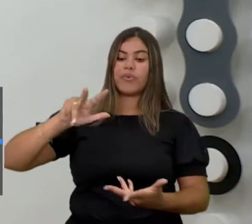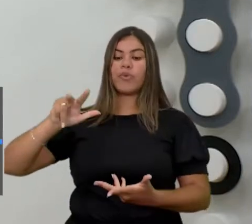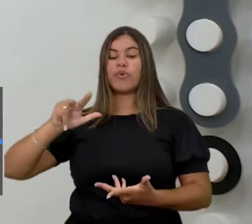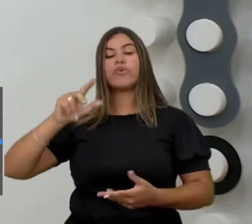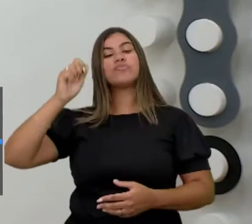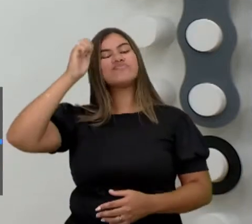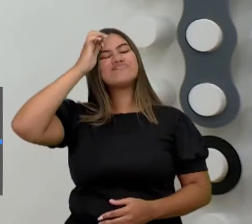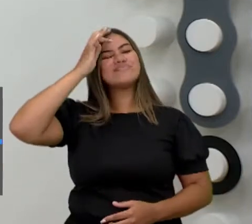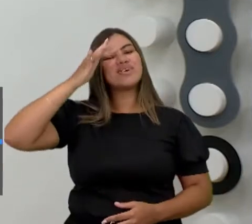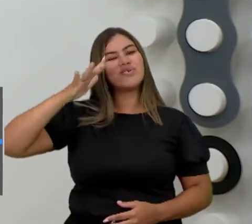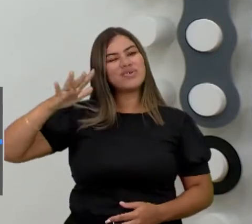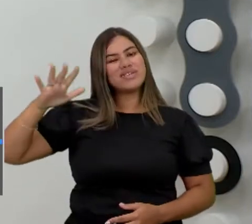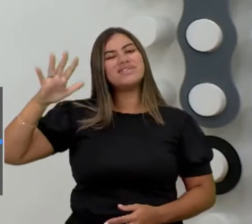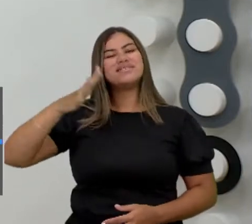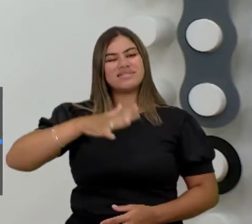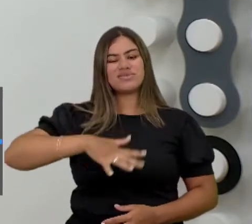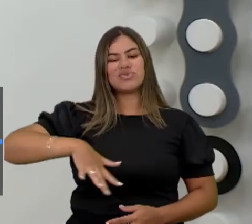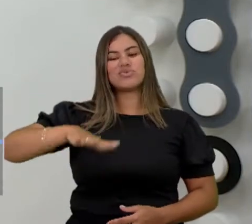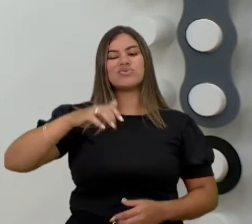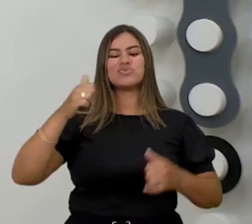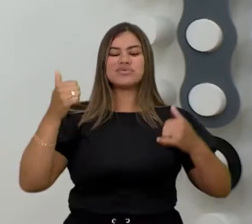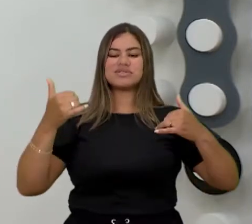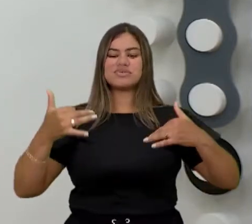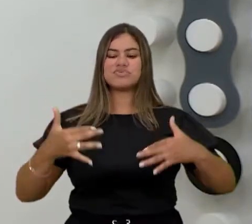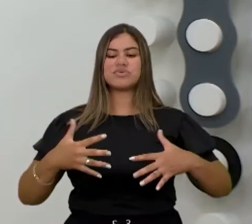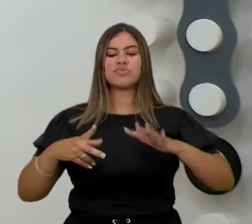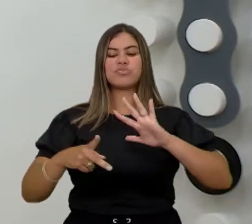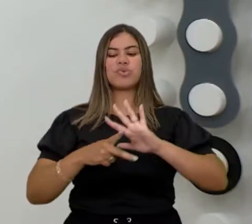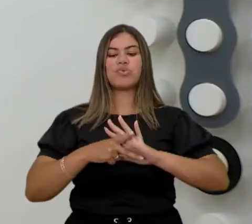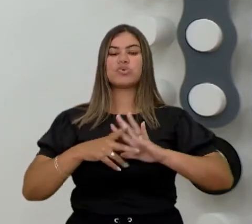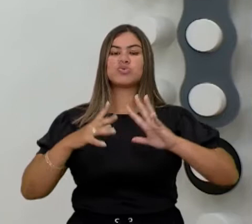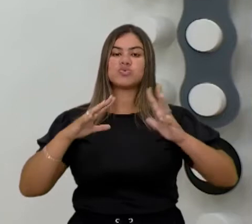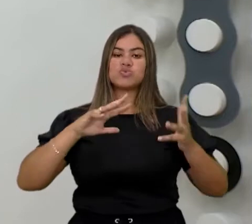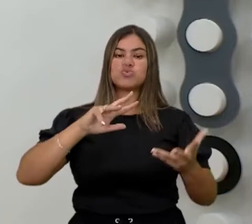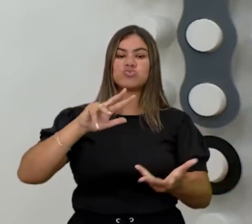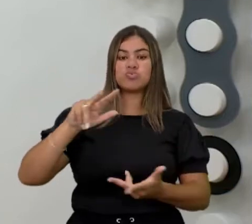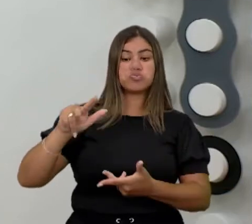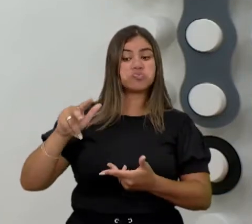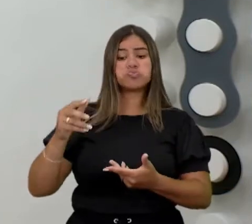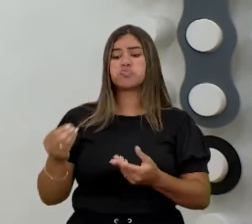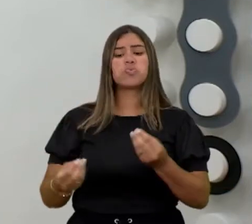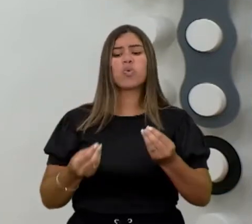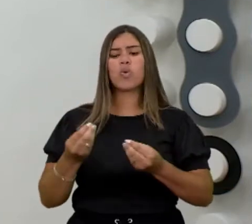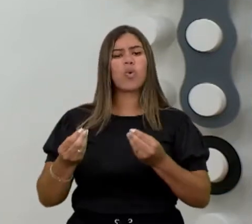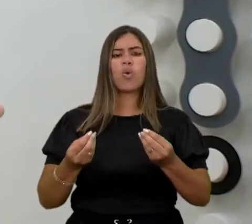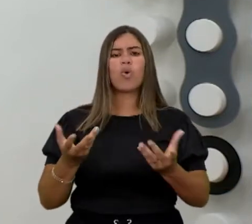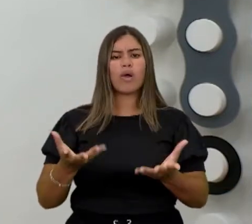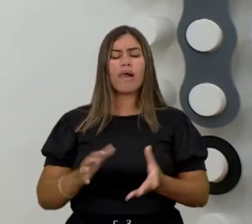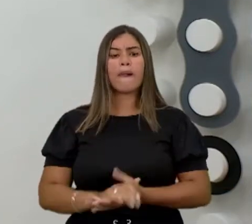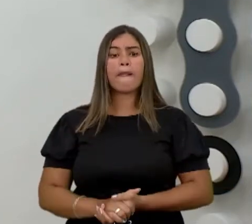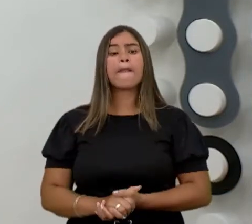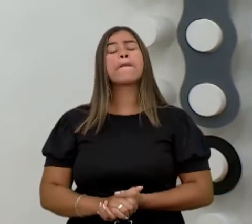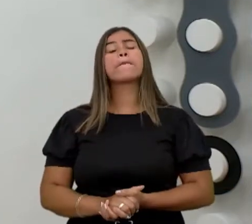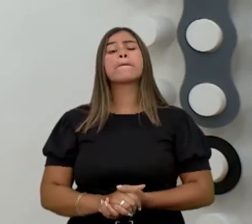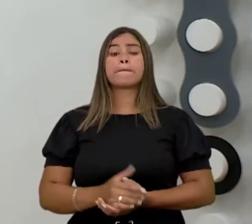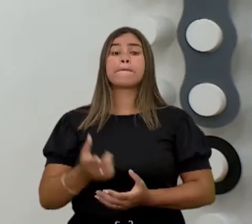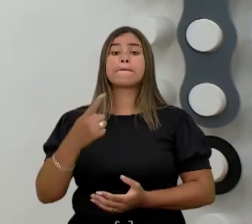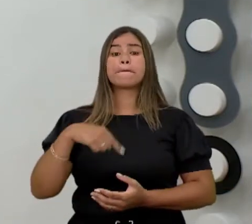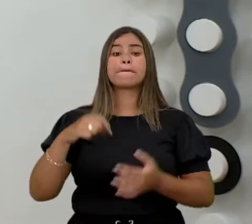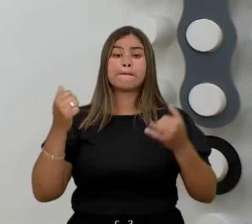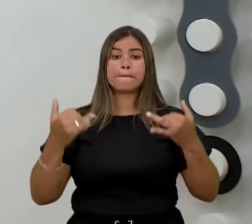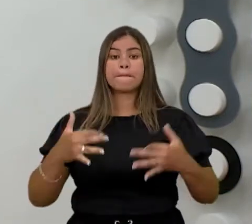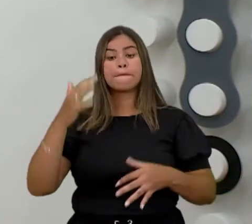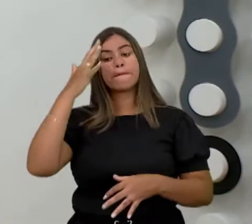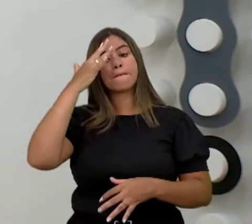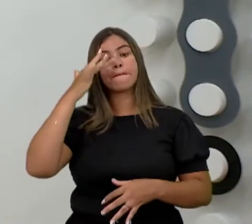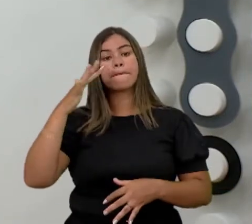que falam aí sobre a questão aí do surgimento do universo, porque a gente sempre retrata que as teorias, né, são